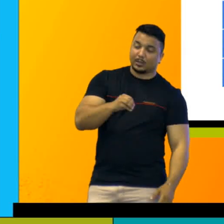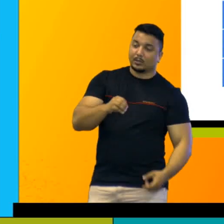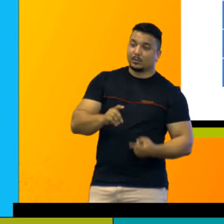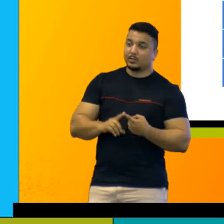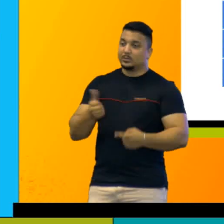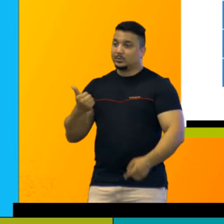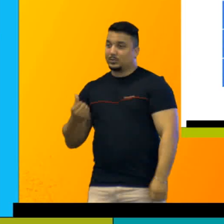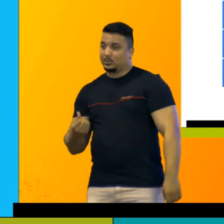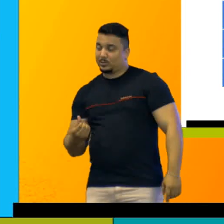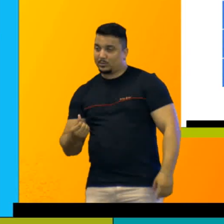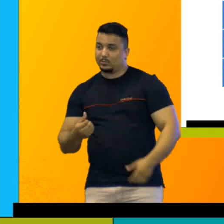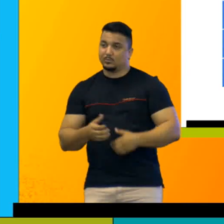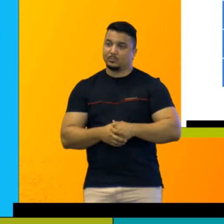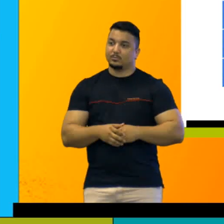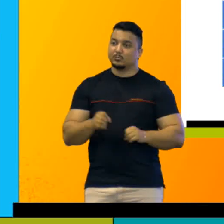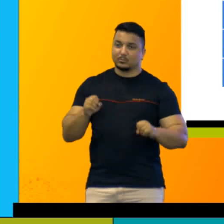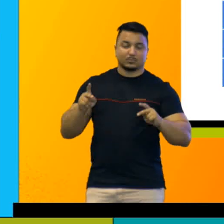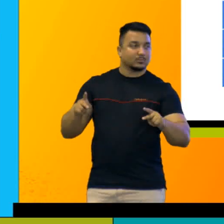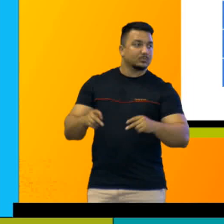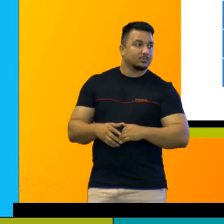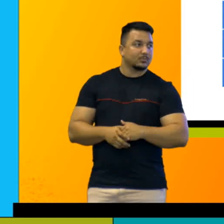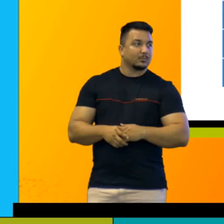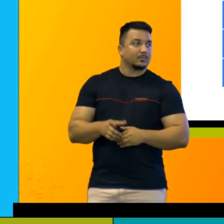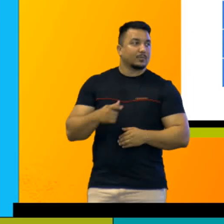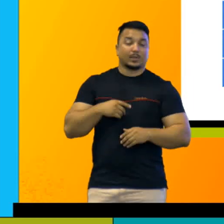e 16. Tá legal? São as